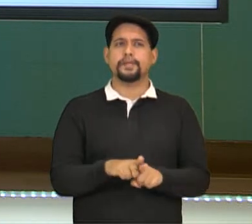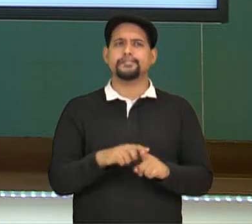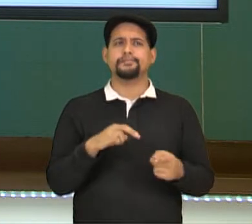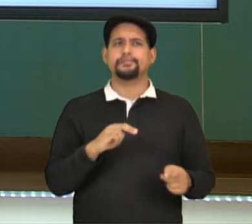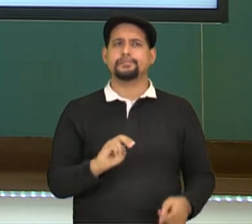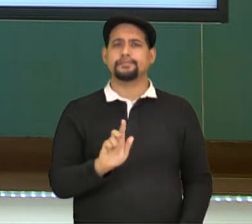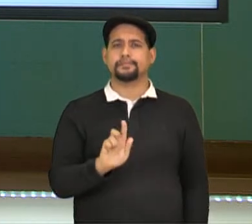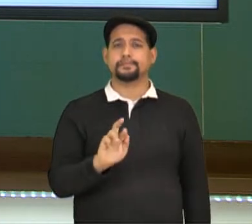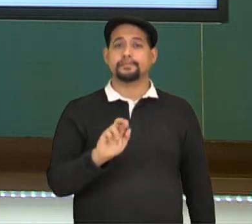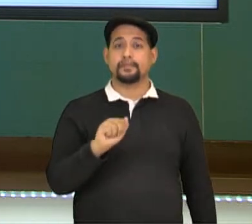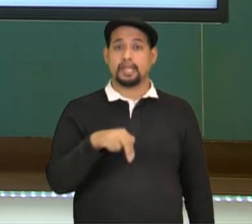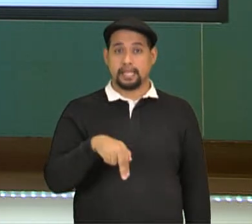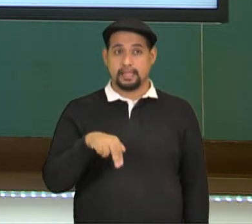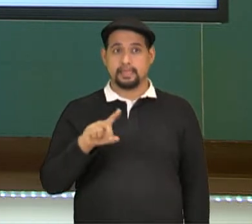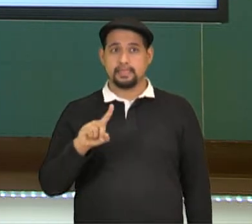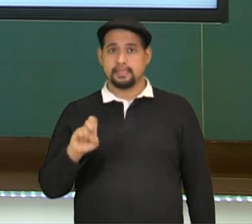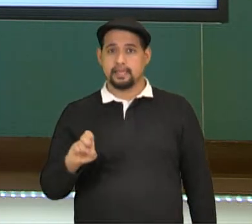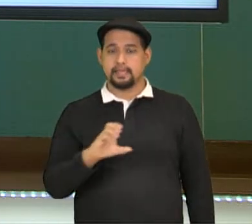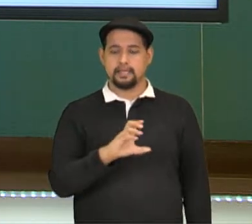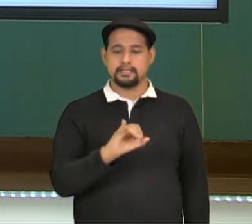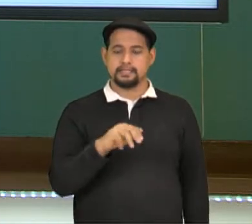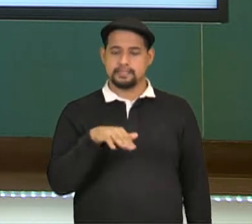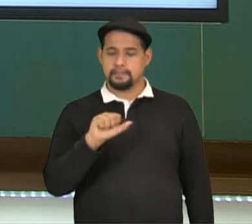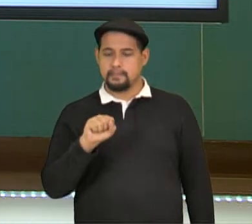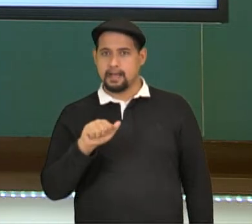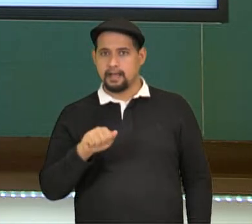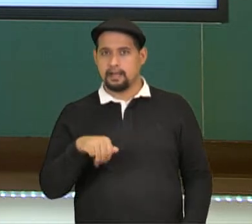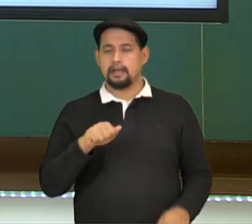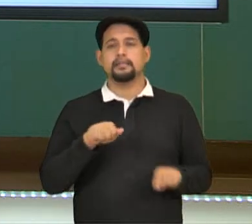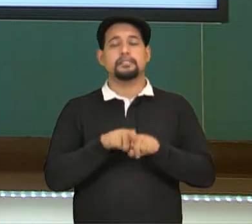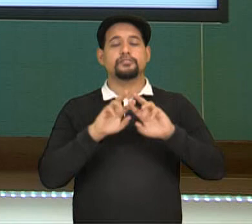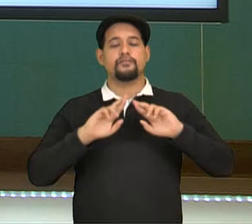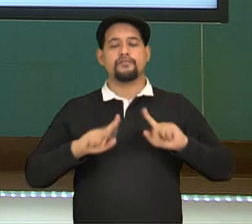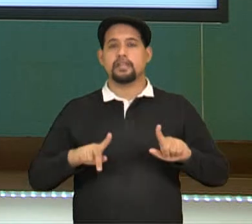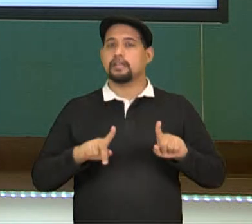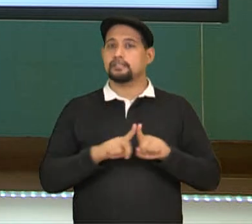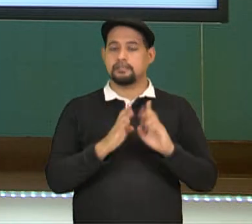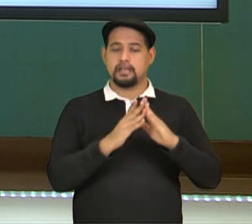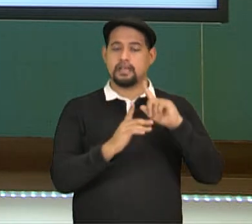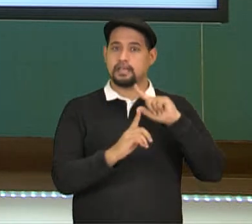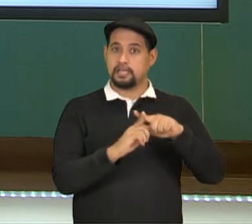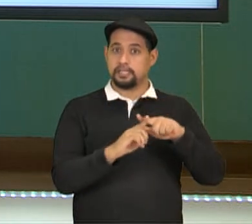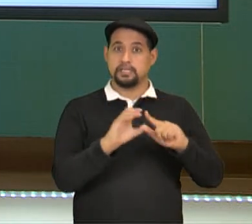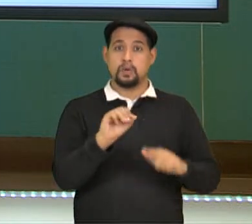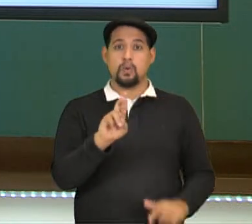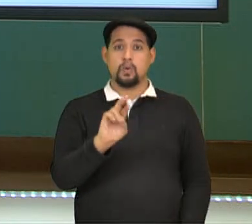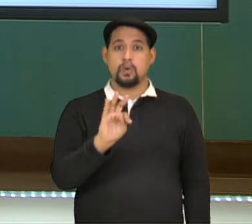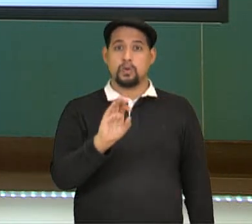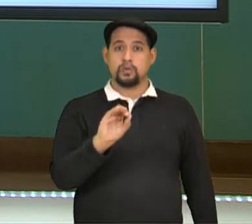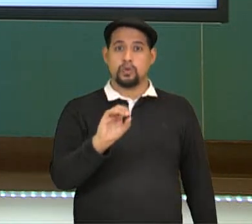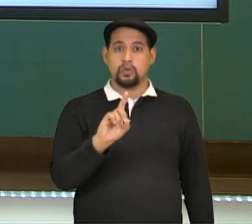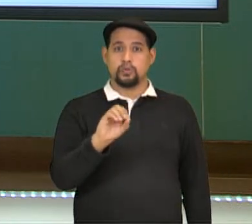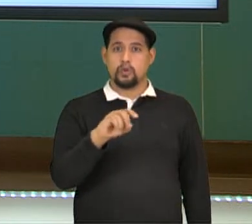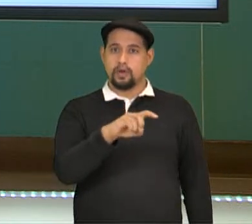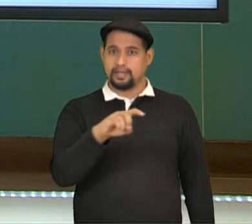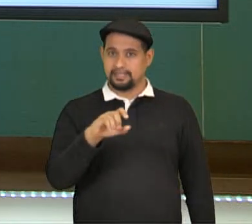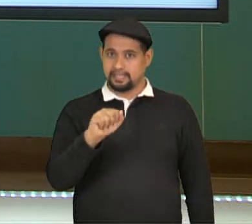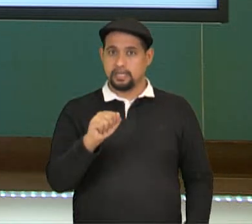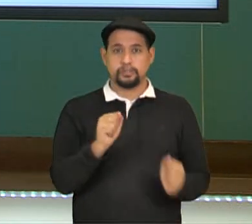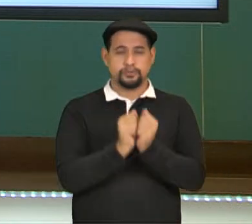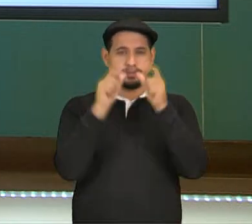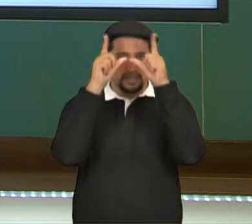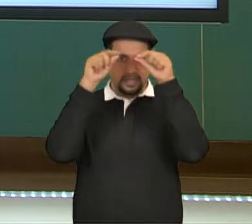Com essas questões, então, a gente vai ter a separação da Igreja Ortodoxa Grega e da Igreja